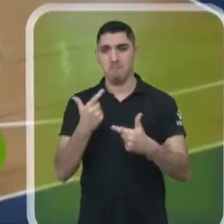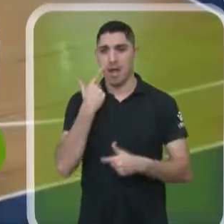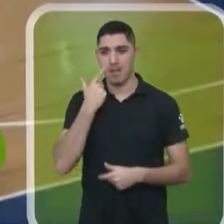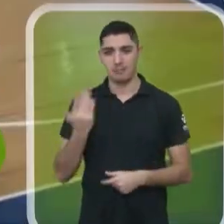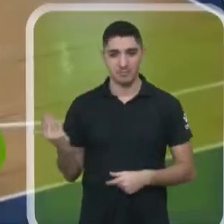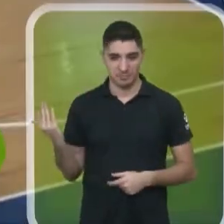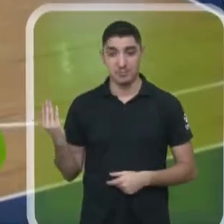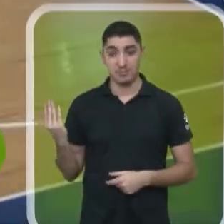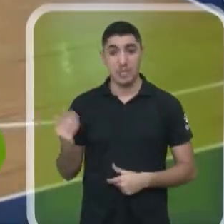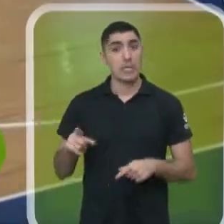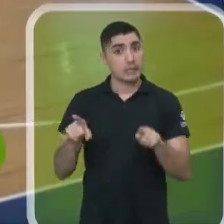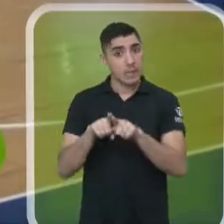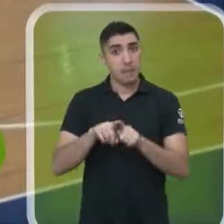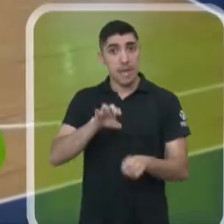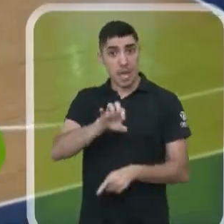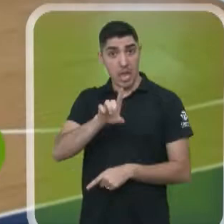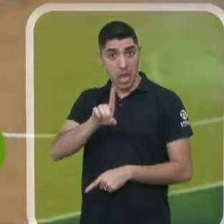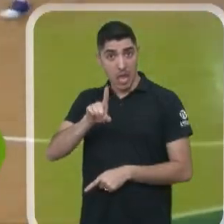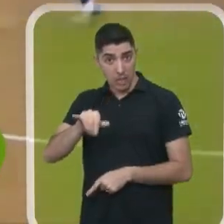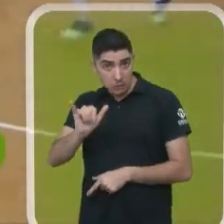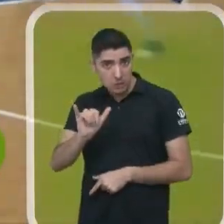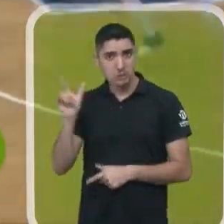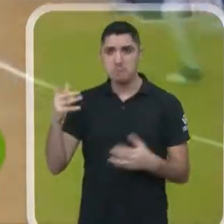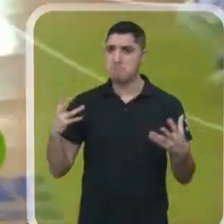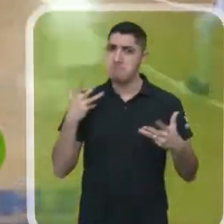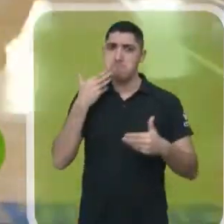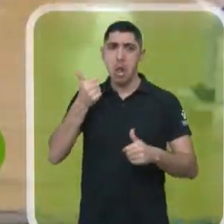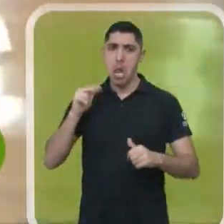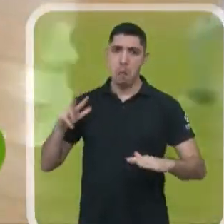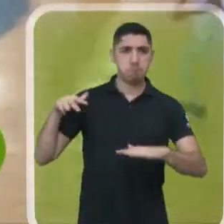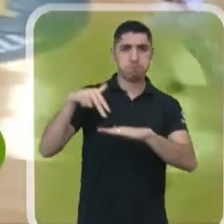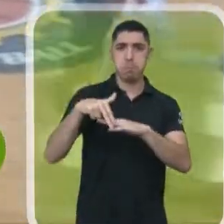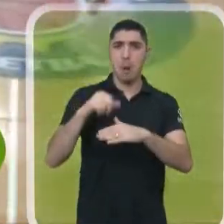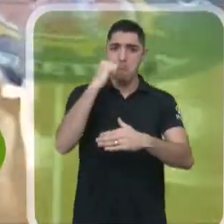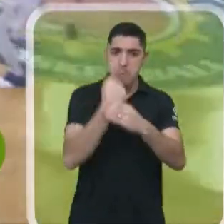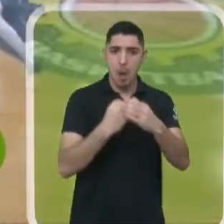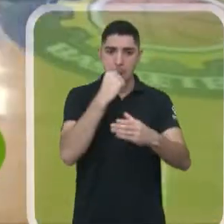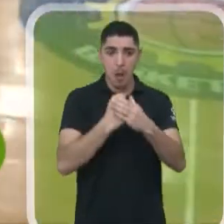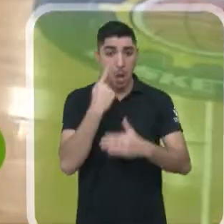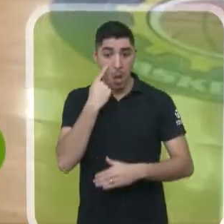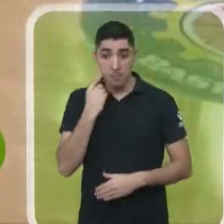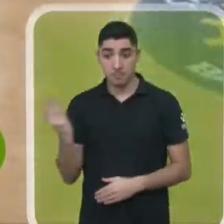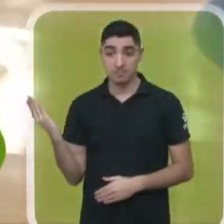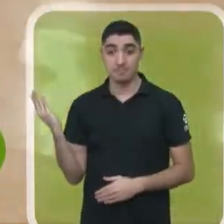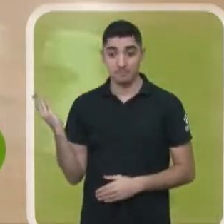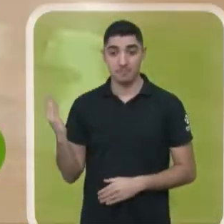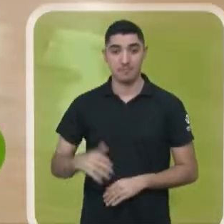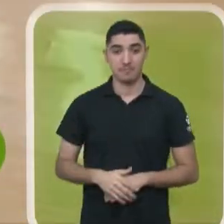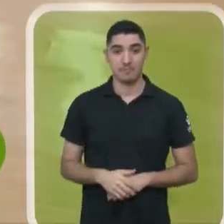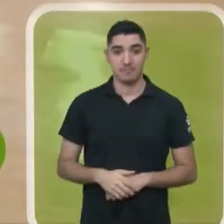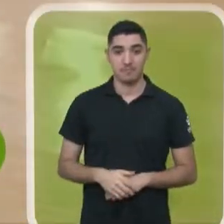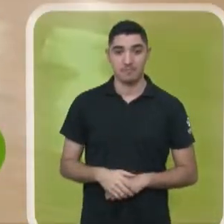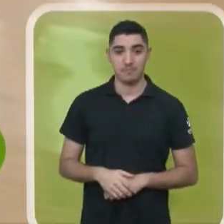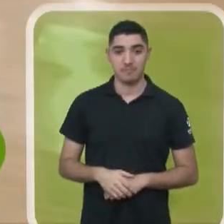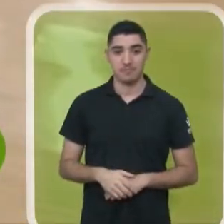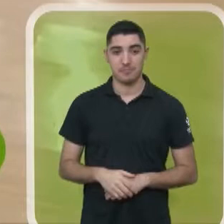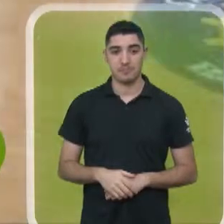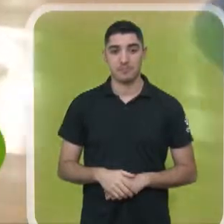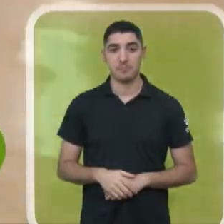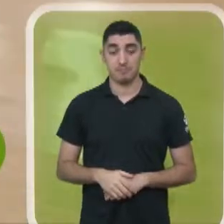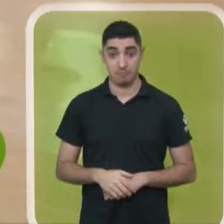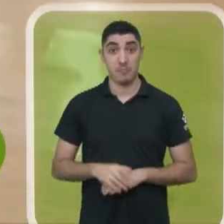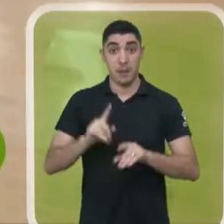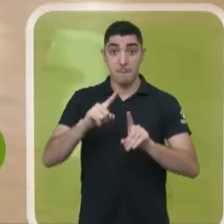aliás Edna foi o grande destaque do primeiro quarto para o São José anotando mais três pontos da zona morta